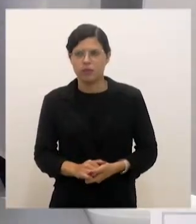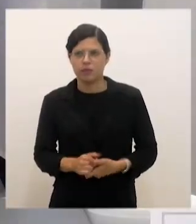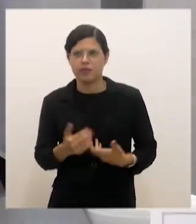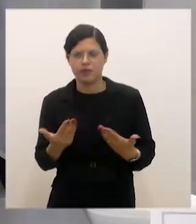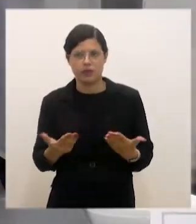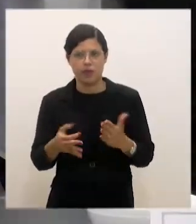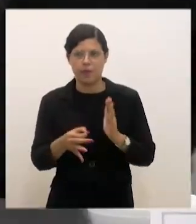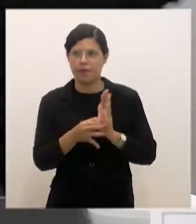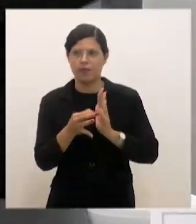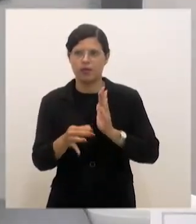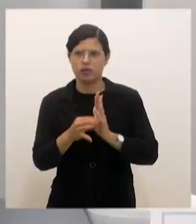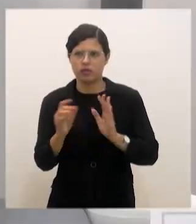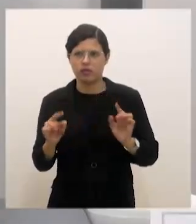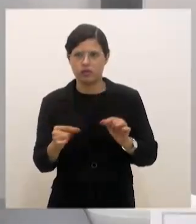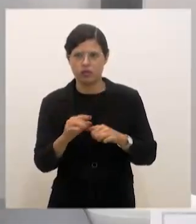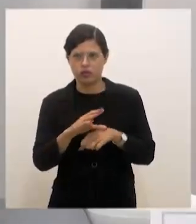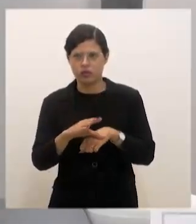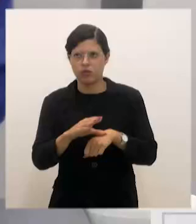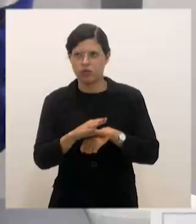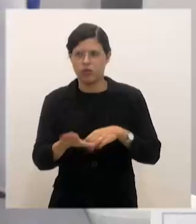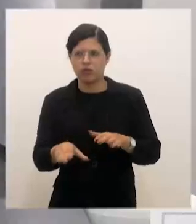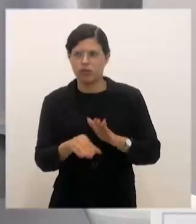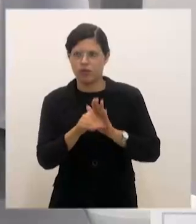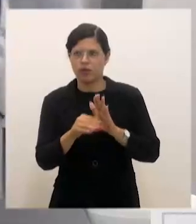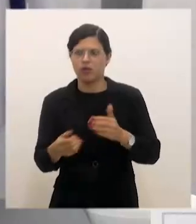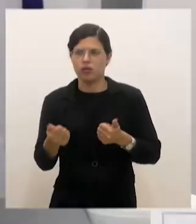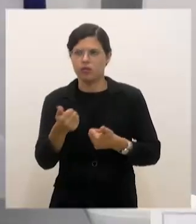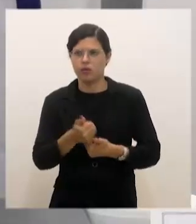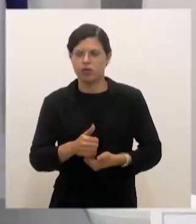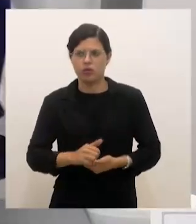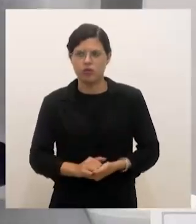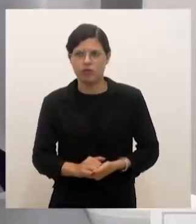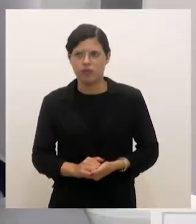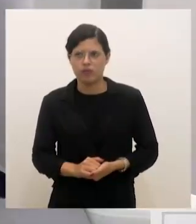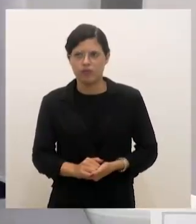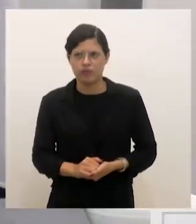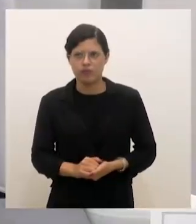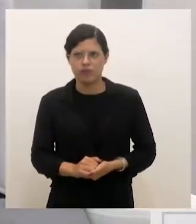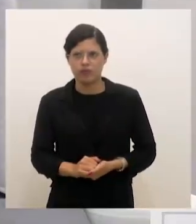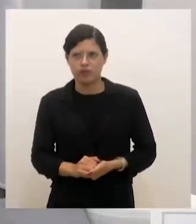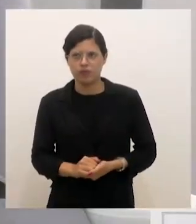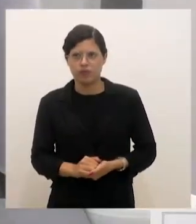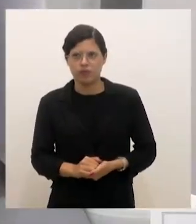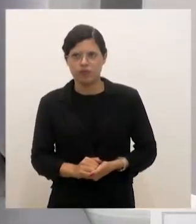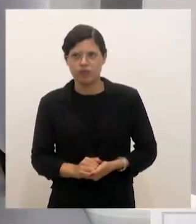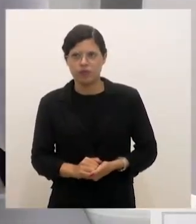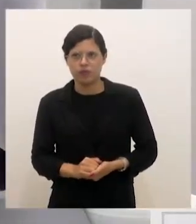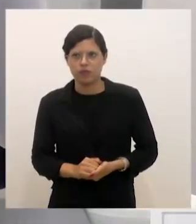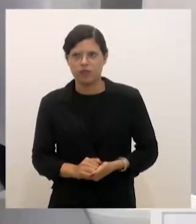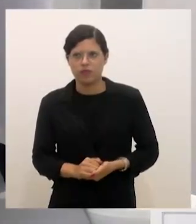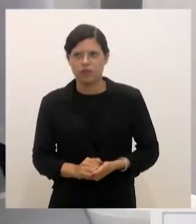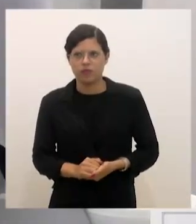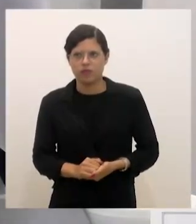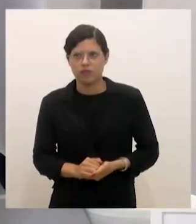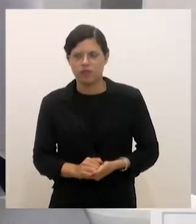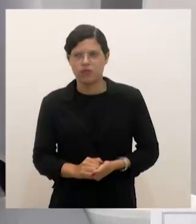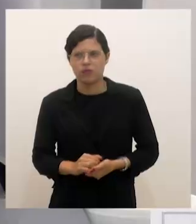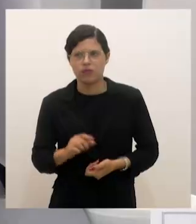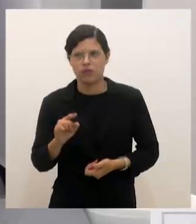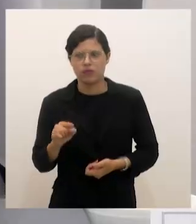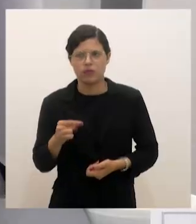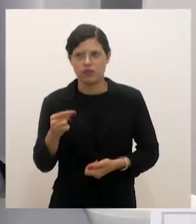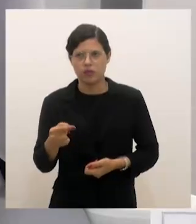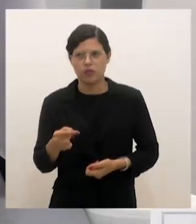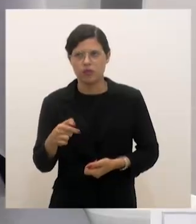o parecer é pela constitucionalidade com emendas, concluindo por substitutivo. Depois, Vossa Excelência pega qual é o substitutivo, que o